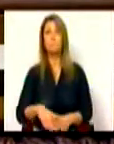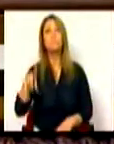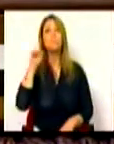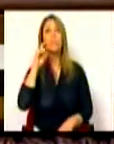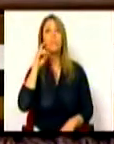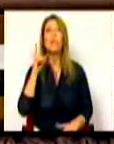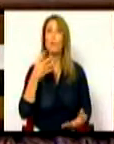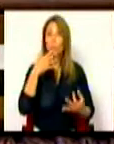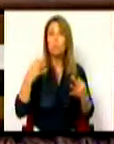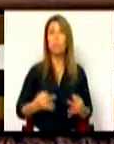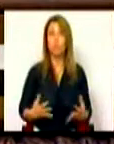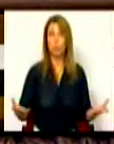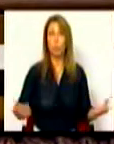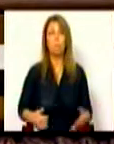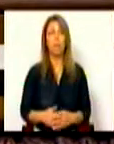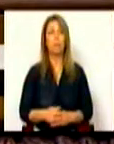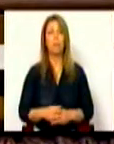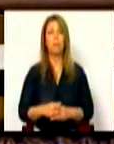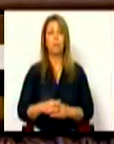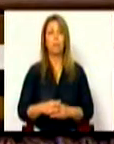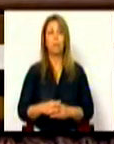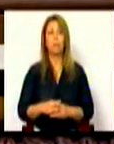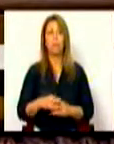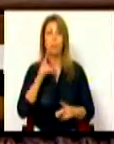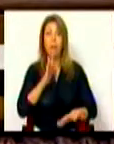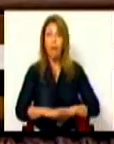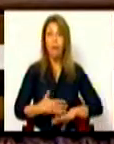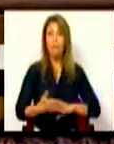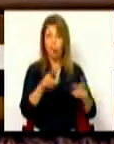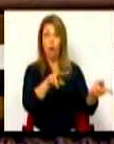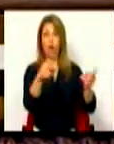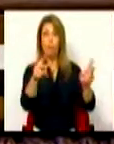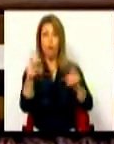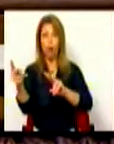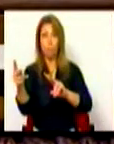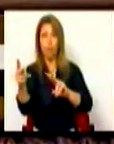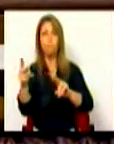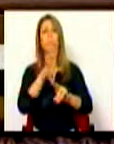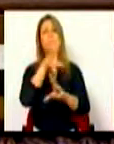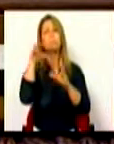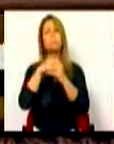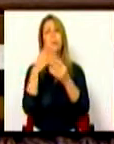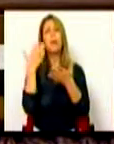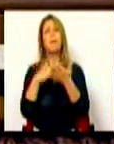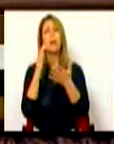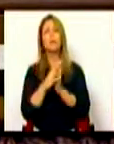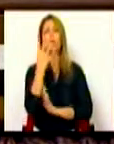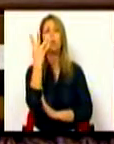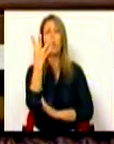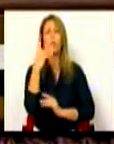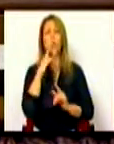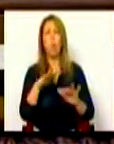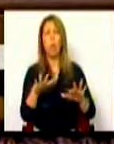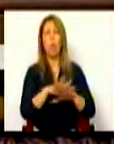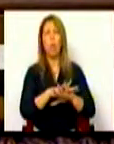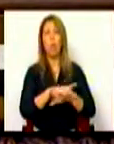defendendo seguramente a profundidade da reforma contida nas quatro páginas do borrão de Paulo